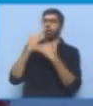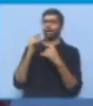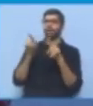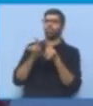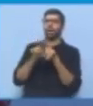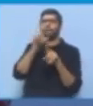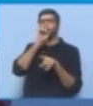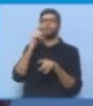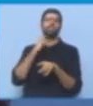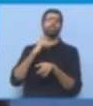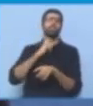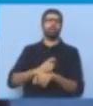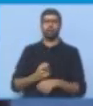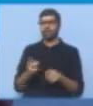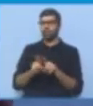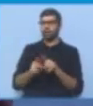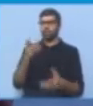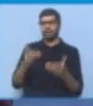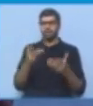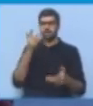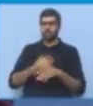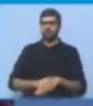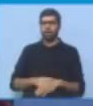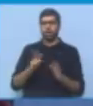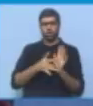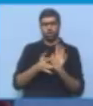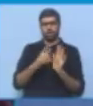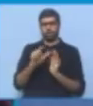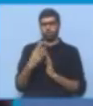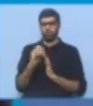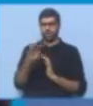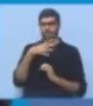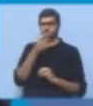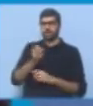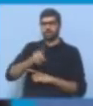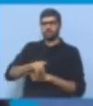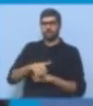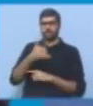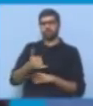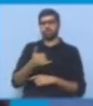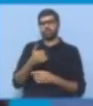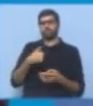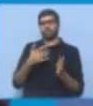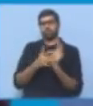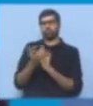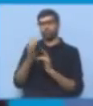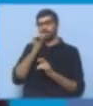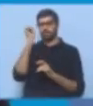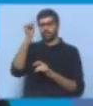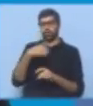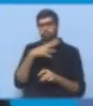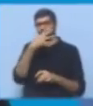pomba, não é? Uma comparação. E São Lucas diz muitas vezes, logo a seguir, que Jesus, depois do batismo, passo a